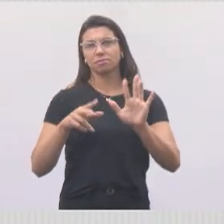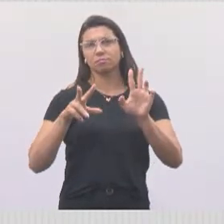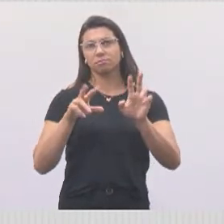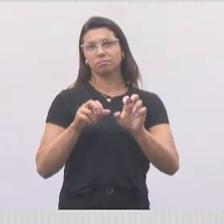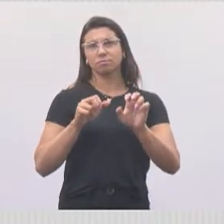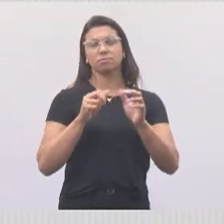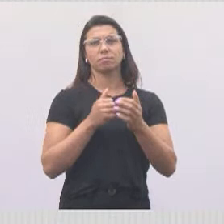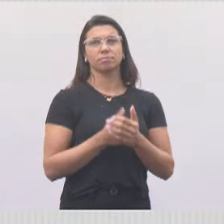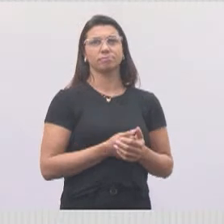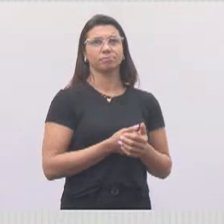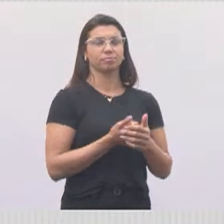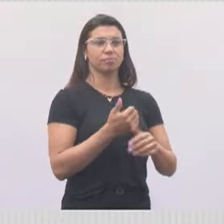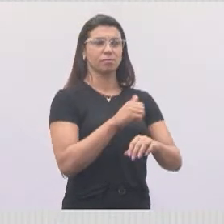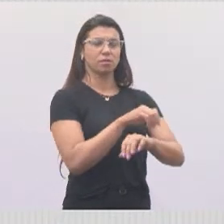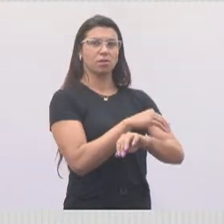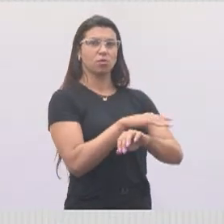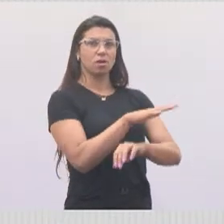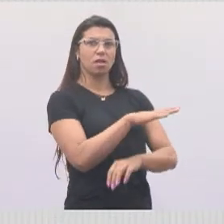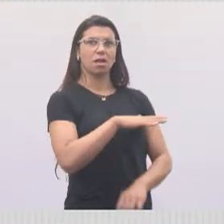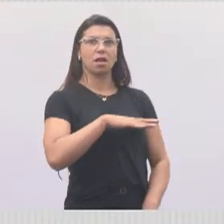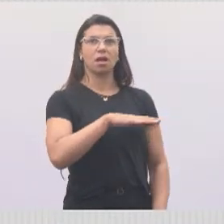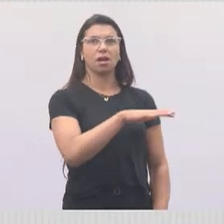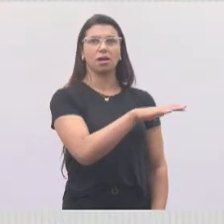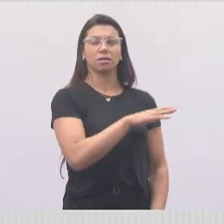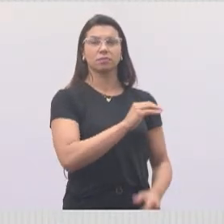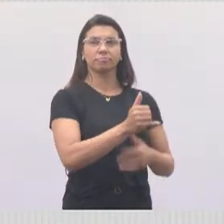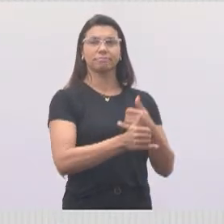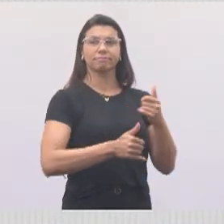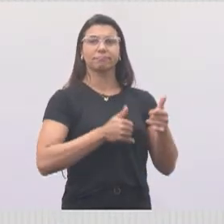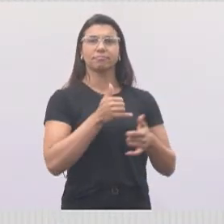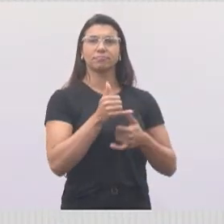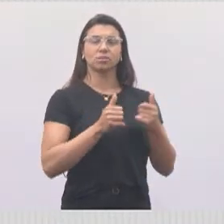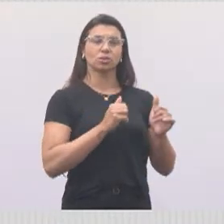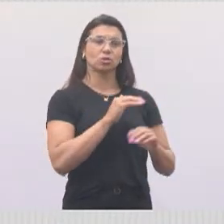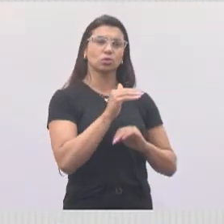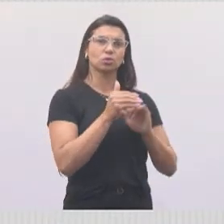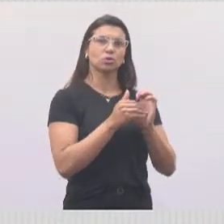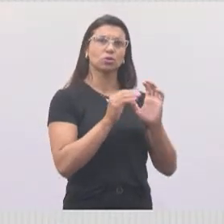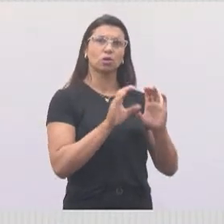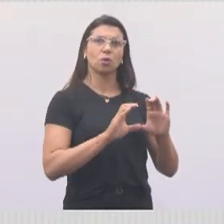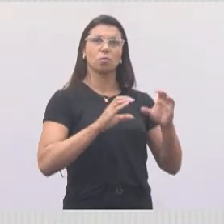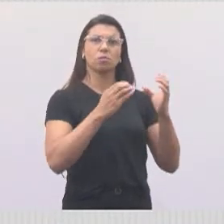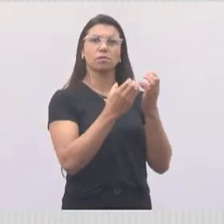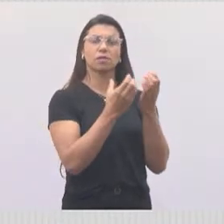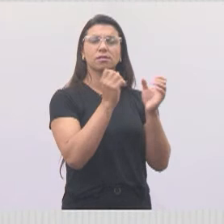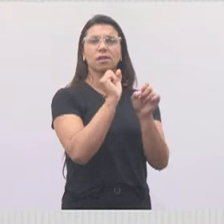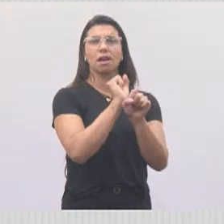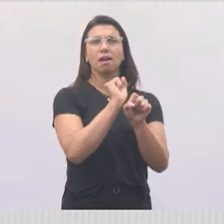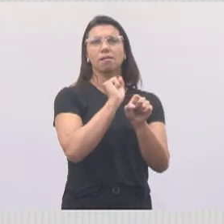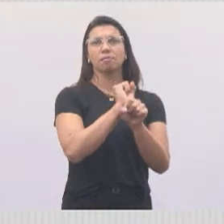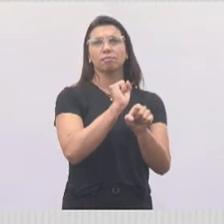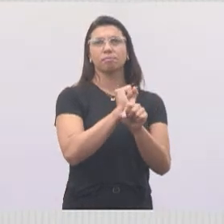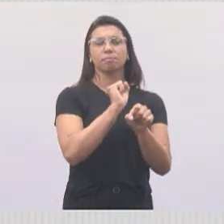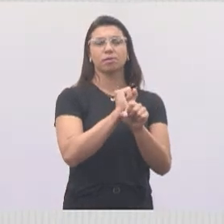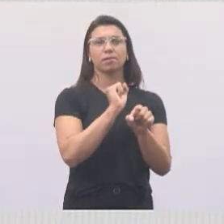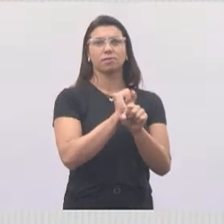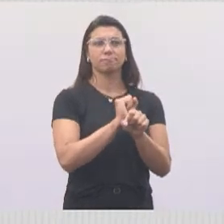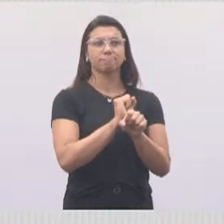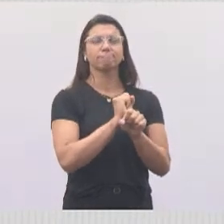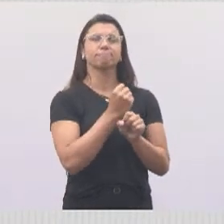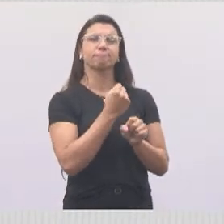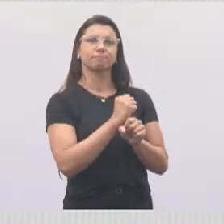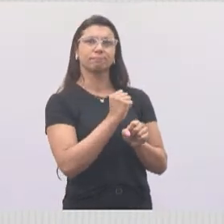lazer. Tá? É uma área tão esperada pela comunidade. Essa área vai ser lá onde